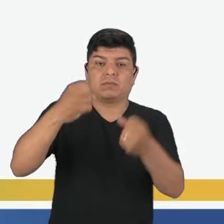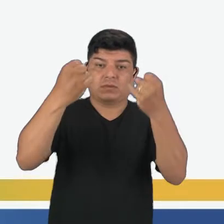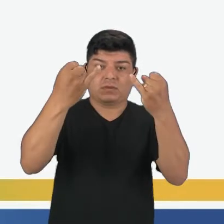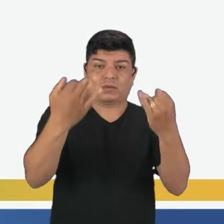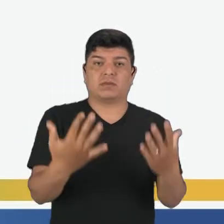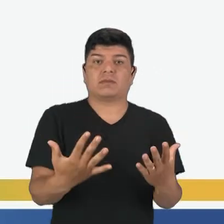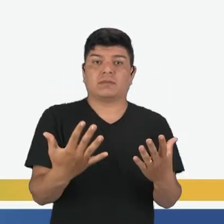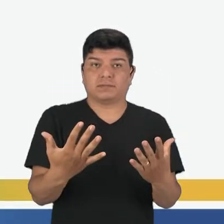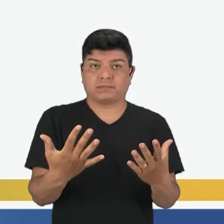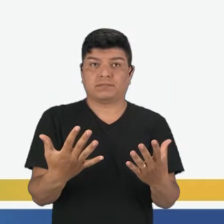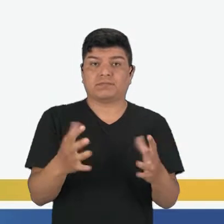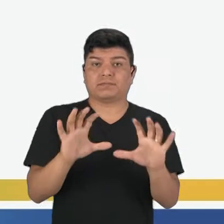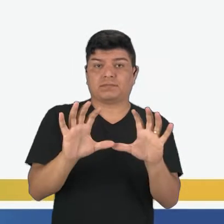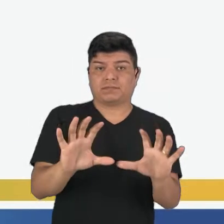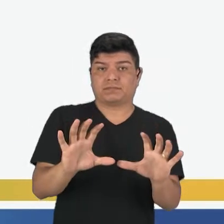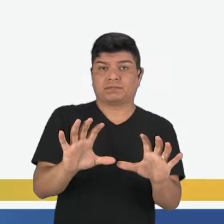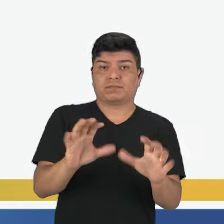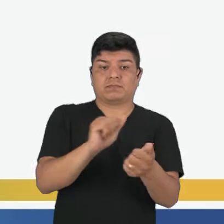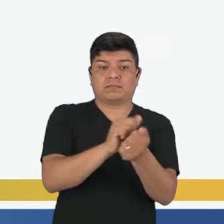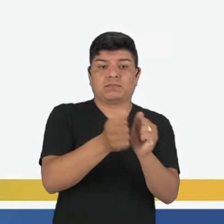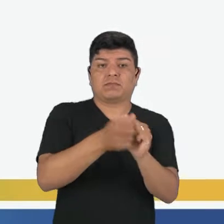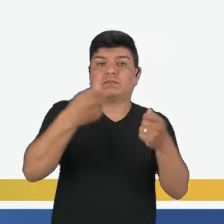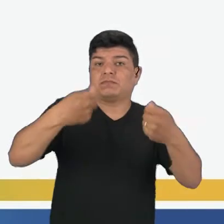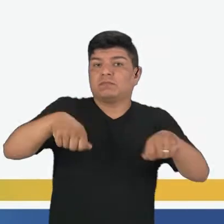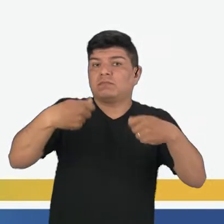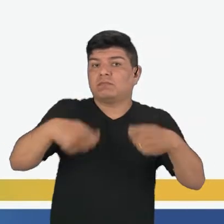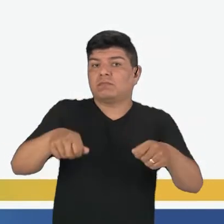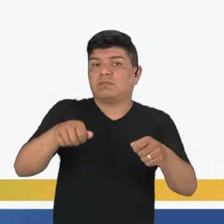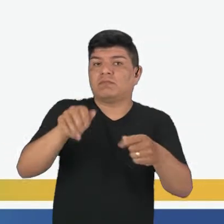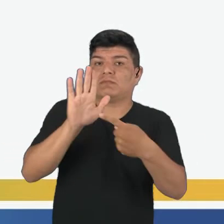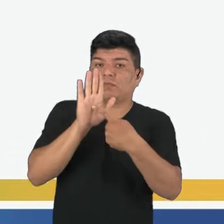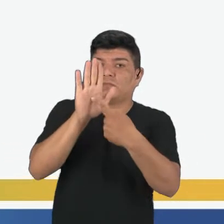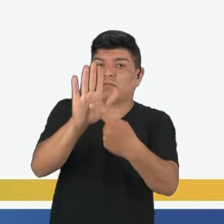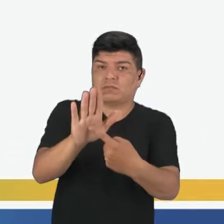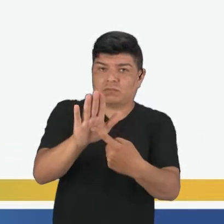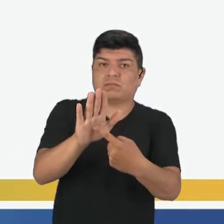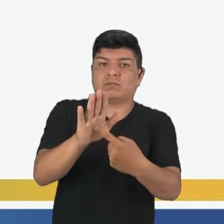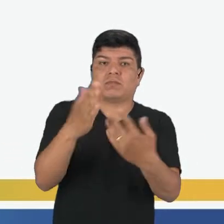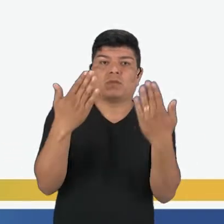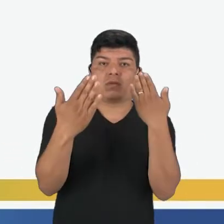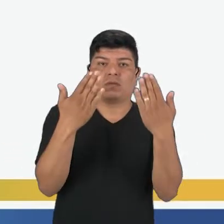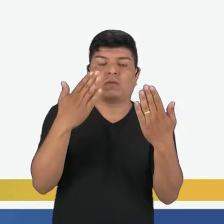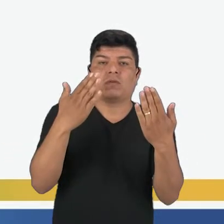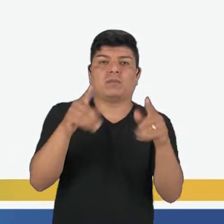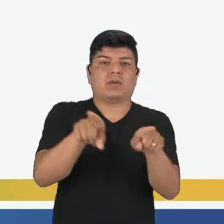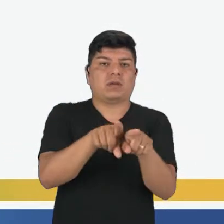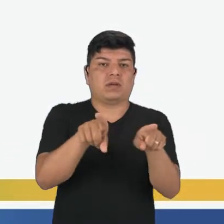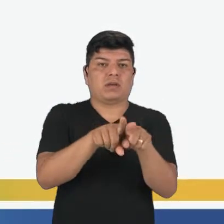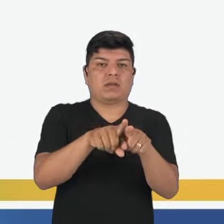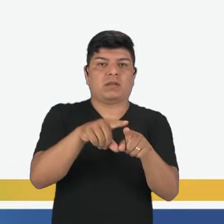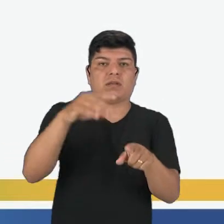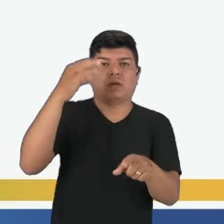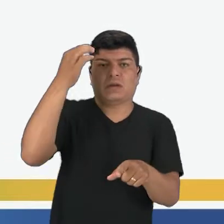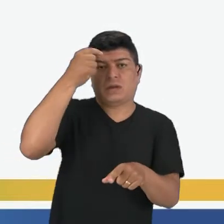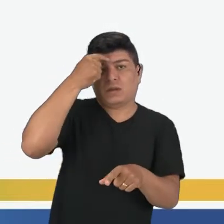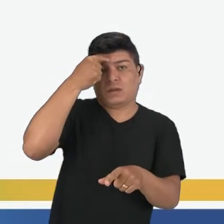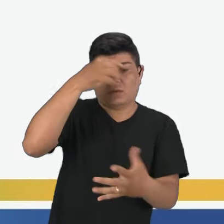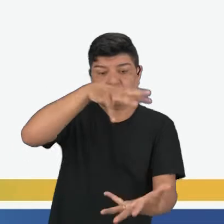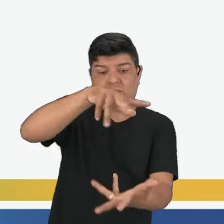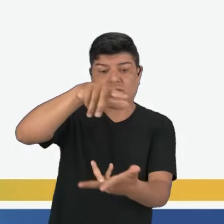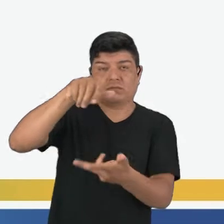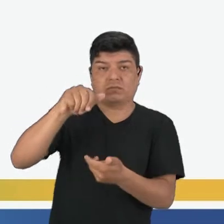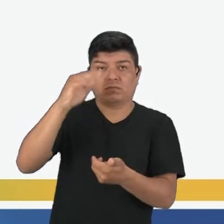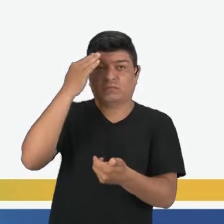explicam de modo ao que o adepto tenha referenciais associados à razão de ser do mundo,